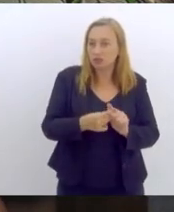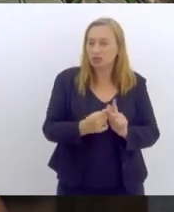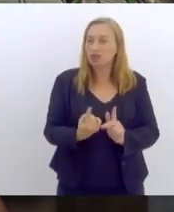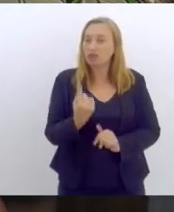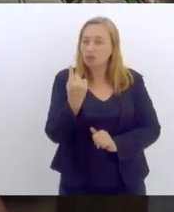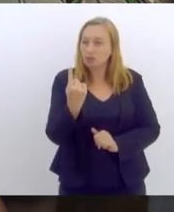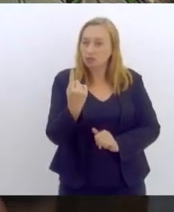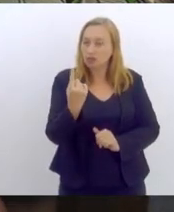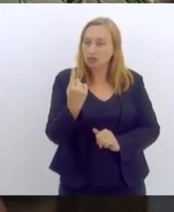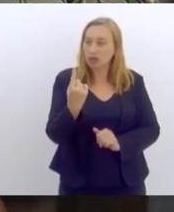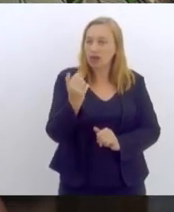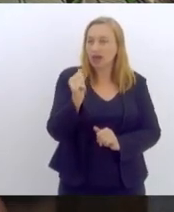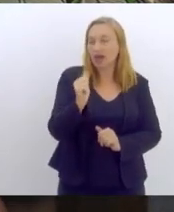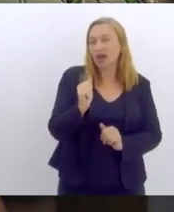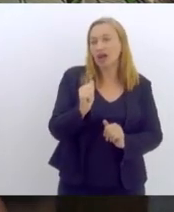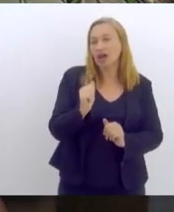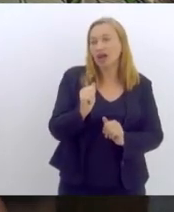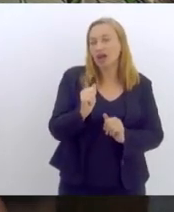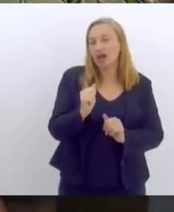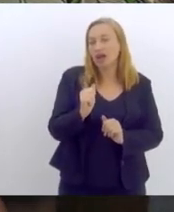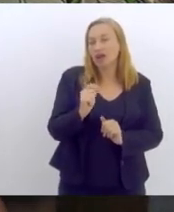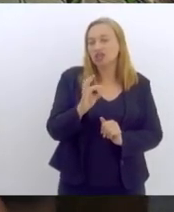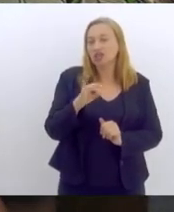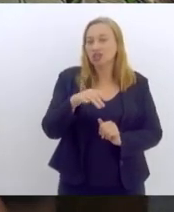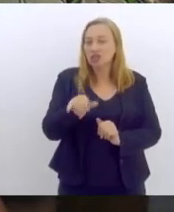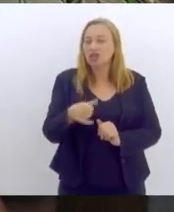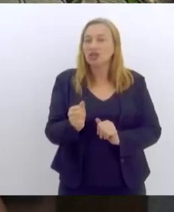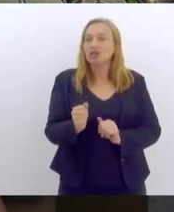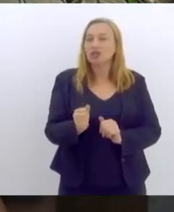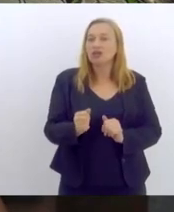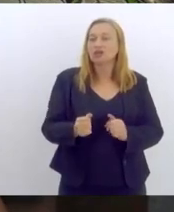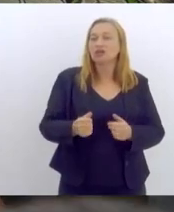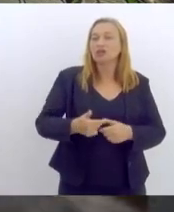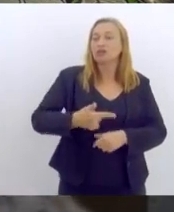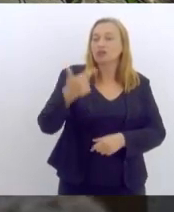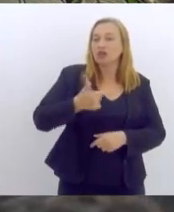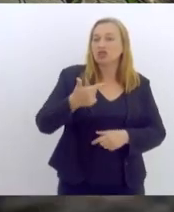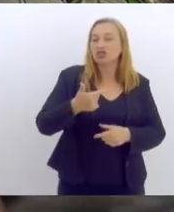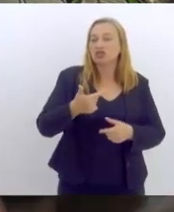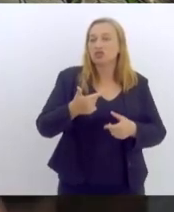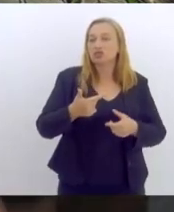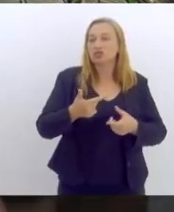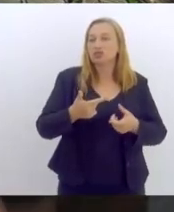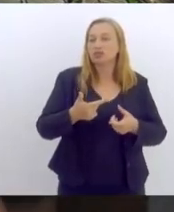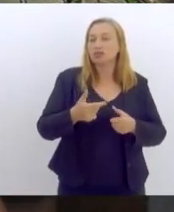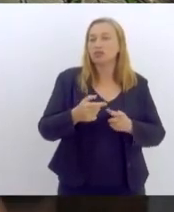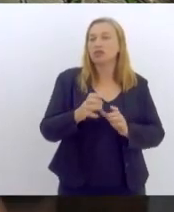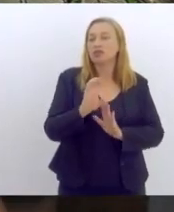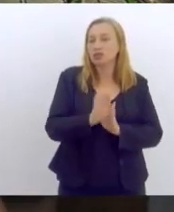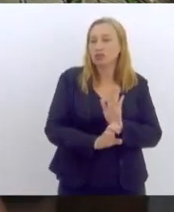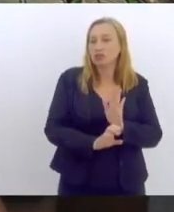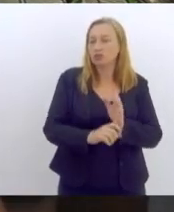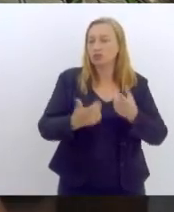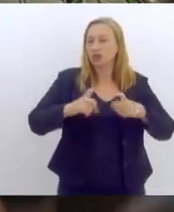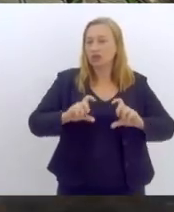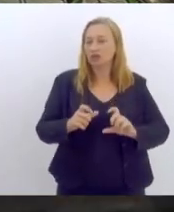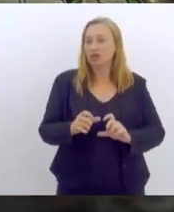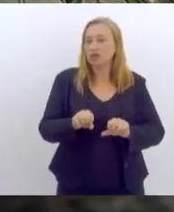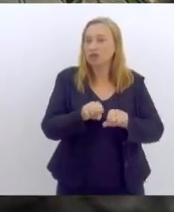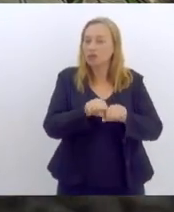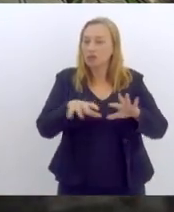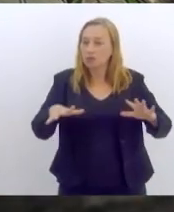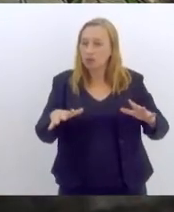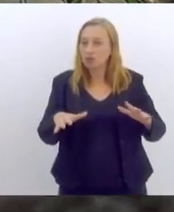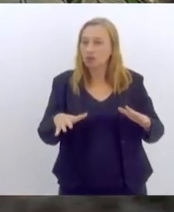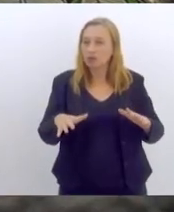emenda aditiva. No parágrafo único do artigo 2º, nós colocamos que, para uma amplitude maior,